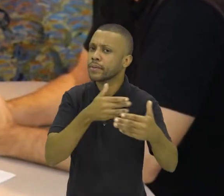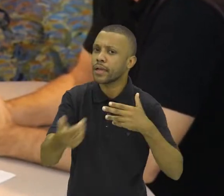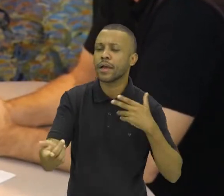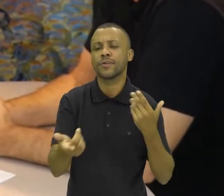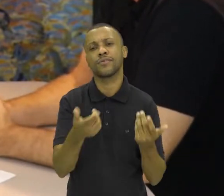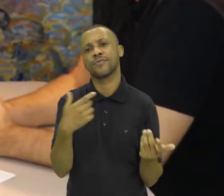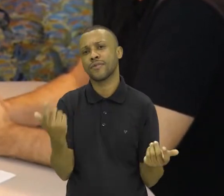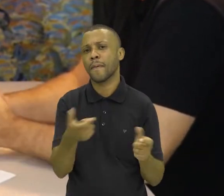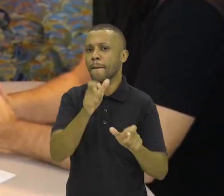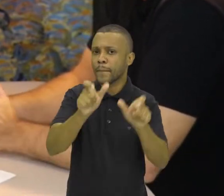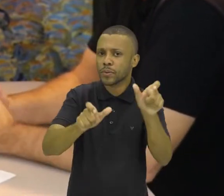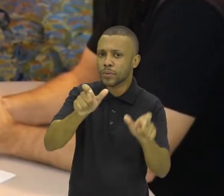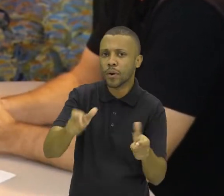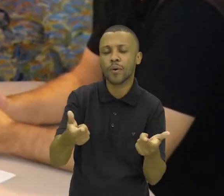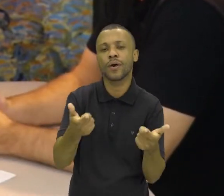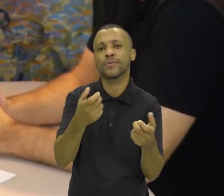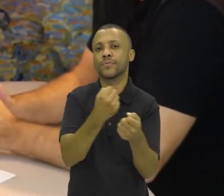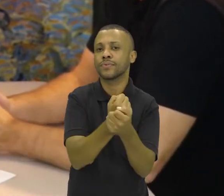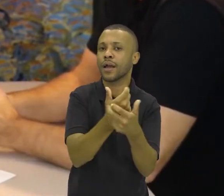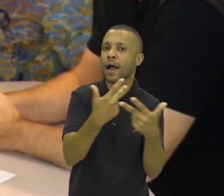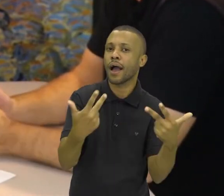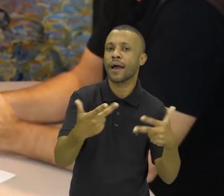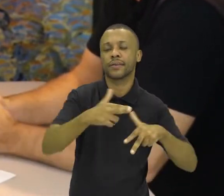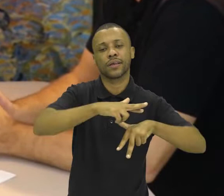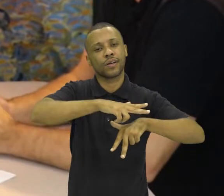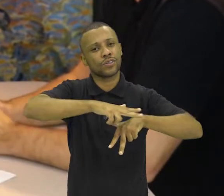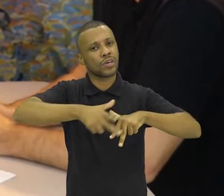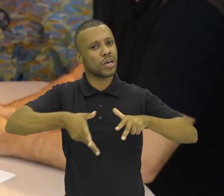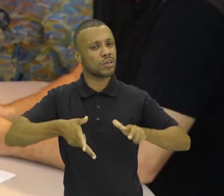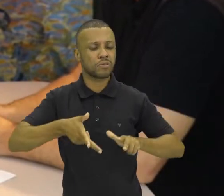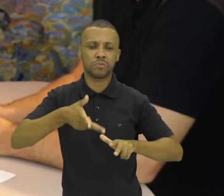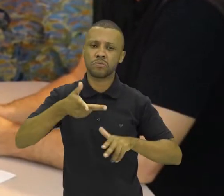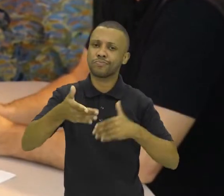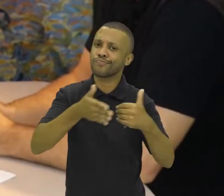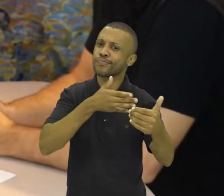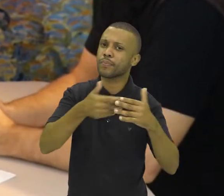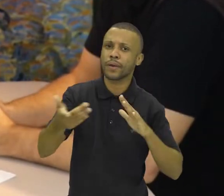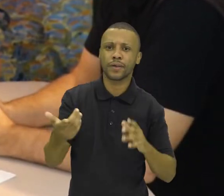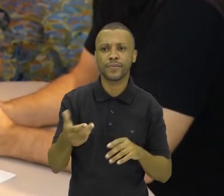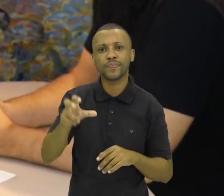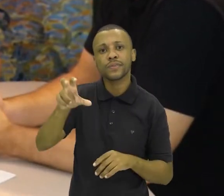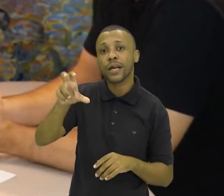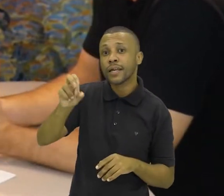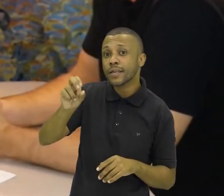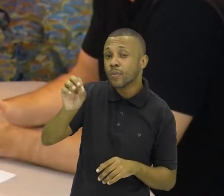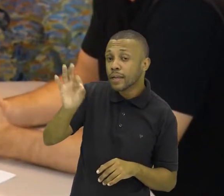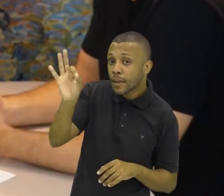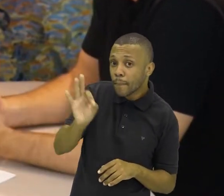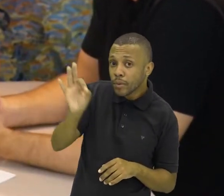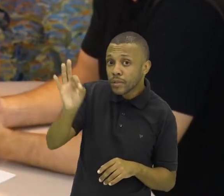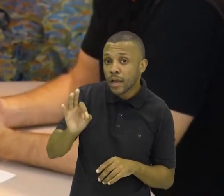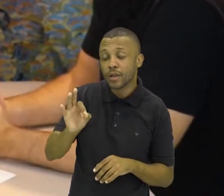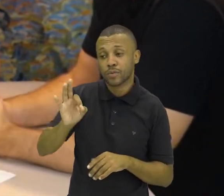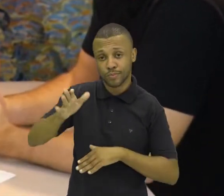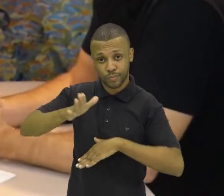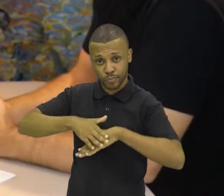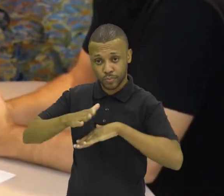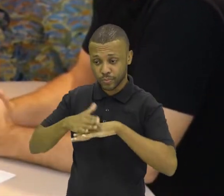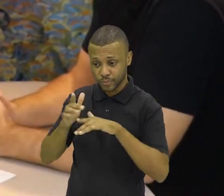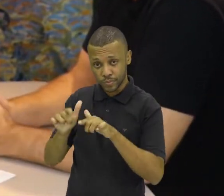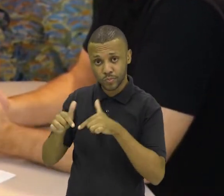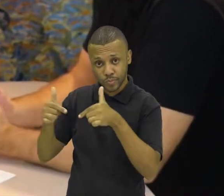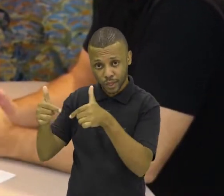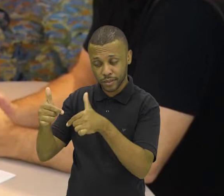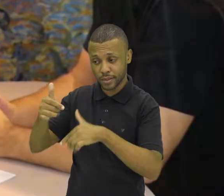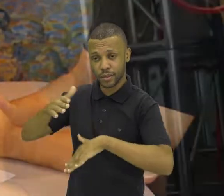raça, gênero. O trânsito a gente costuma dizer que ele é 50-50. Assim, 50-50? 50-50. Você faz a sua